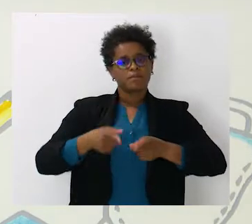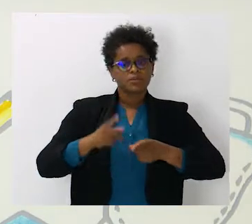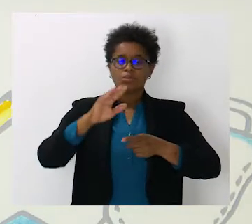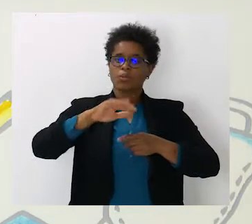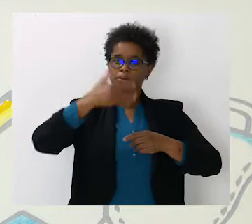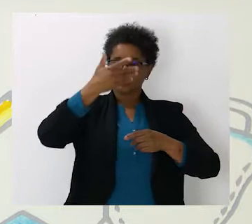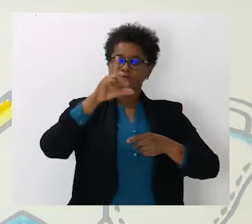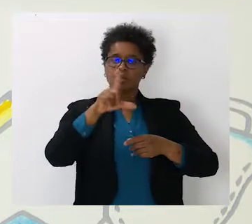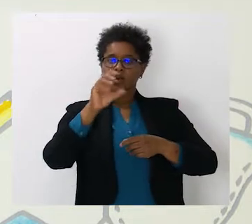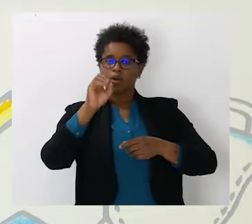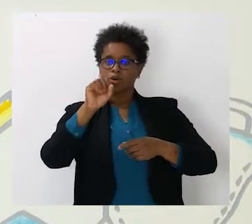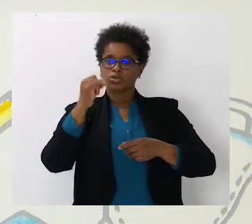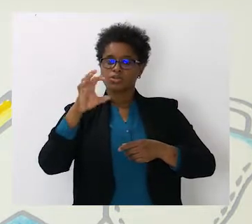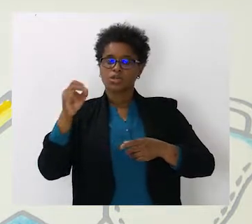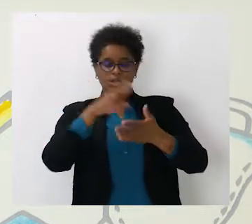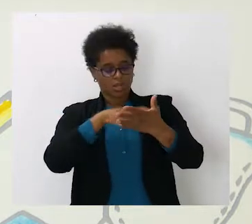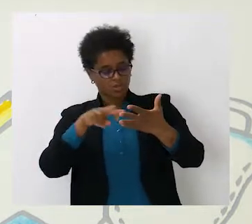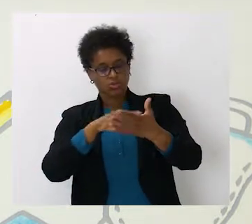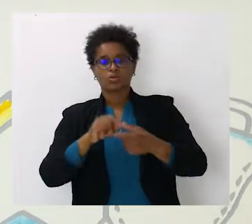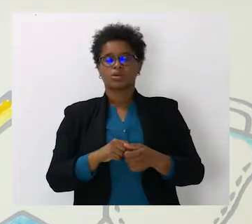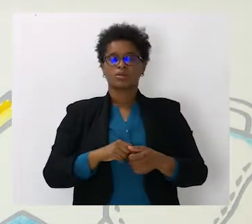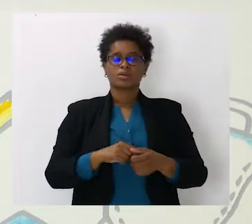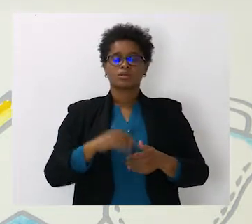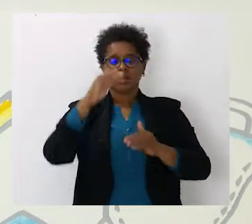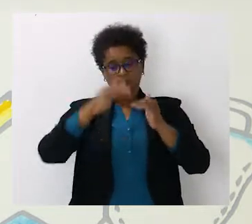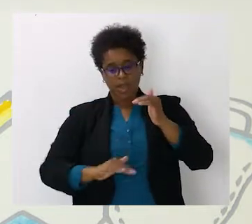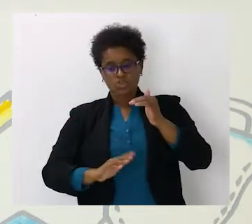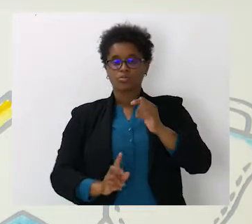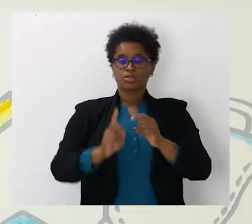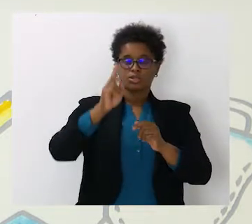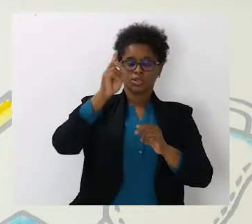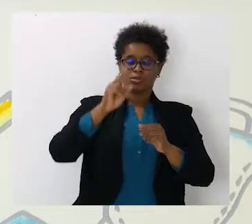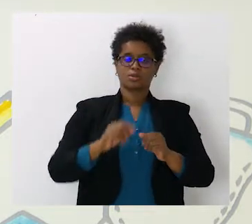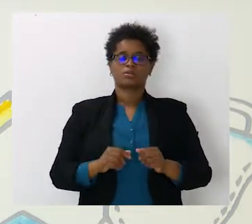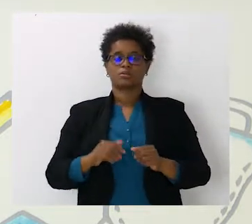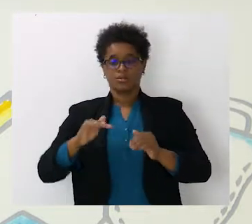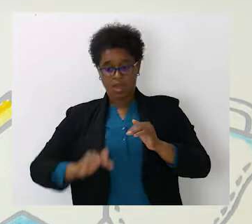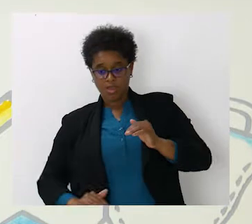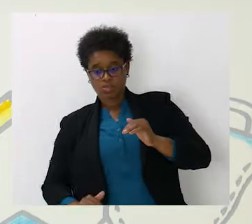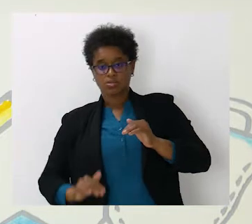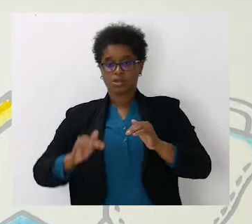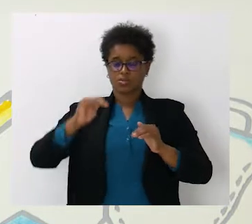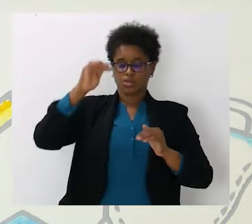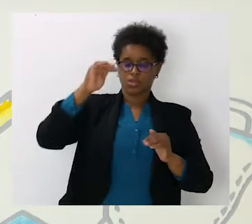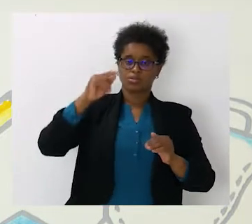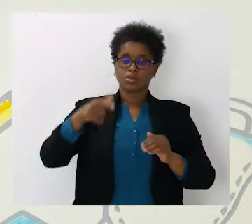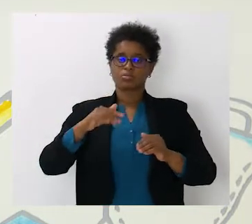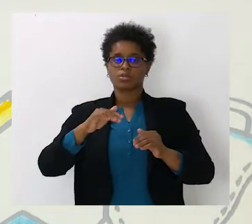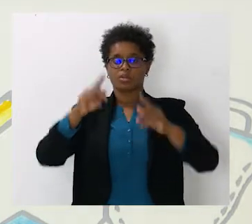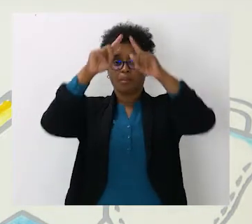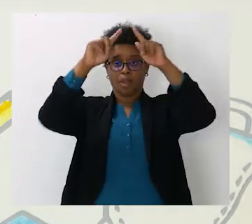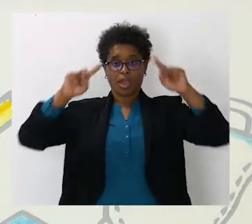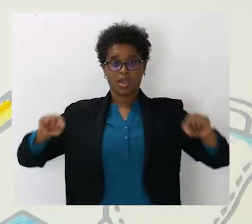Partindo do princípio da lógica da leitura do esquema de baixo para cima, ou seja, em termos de pirâmide